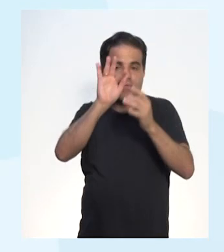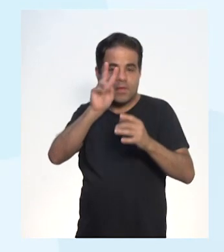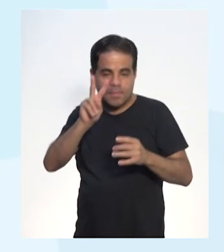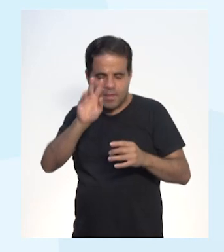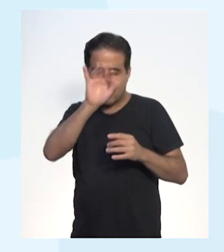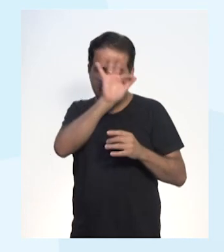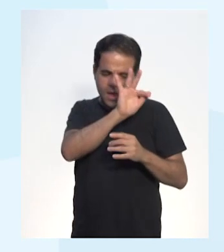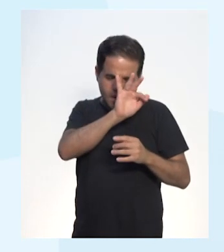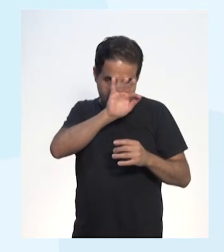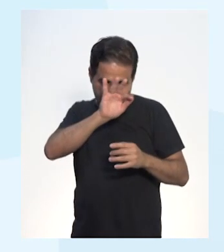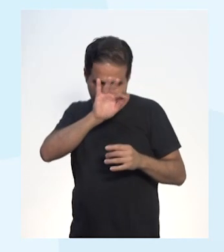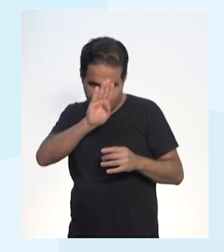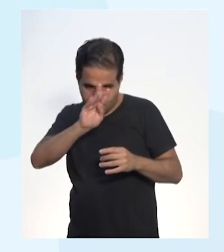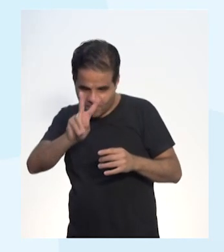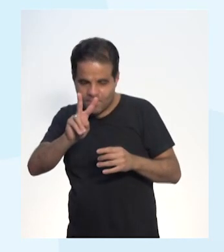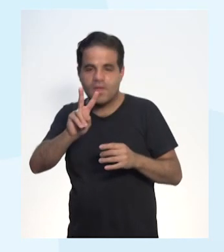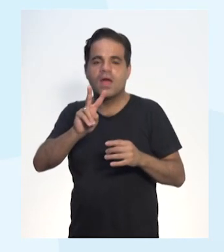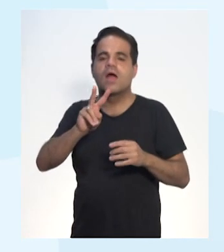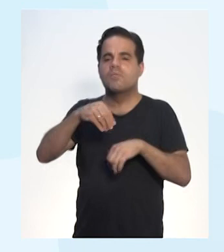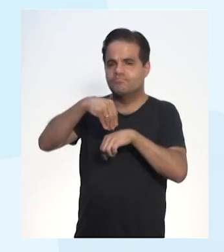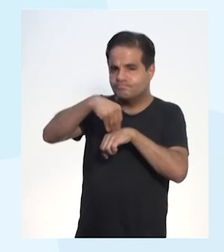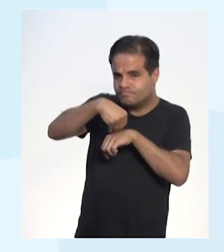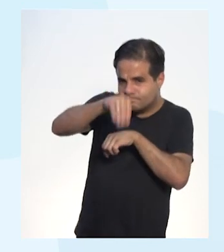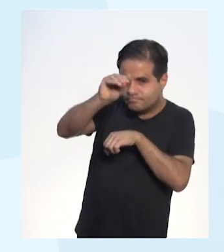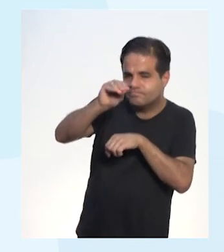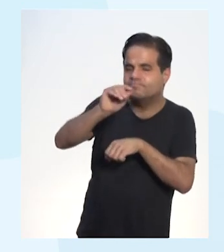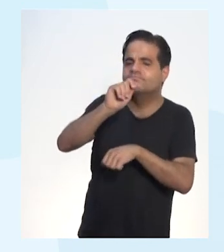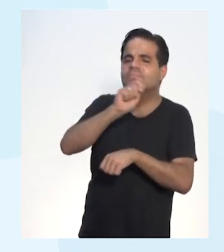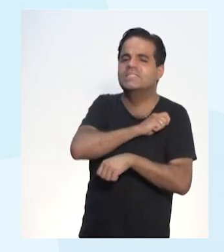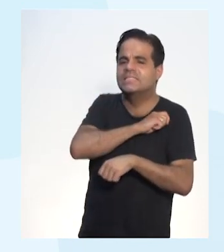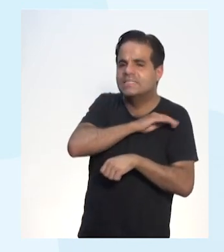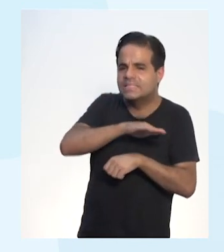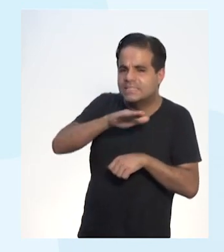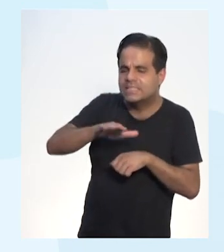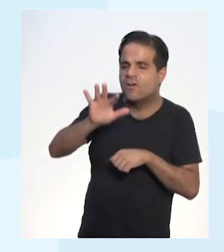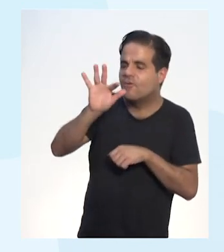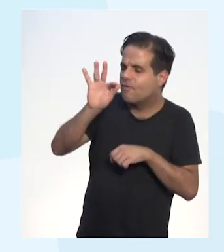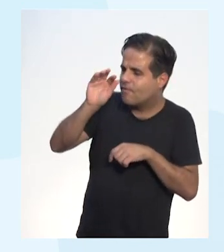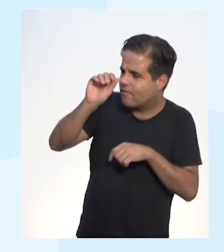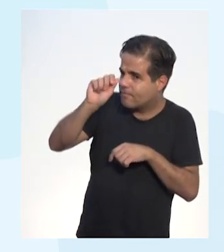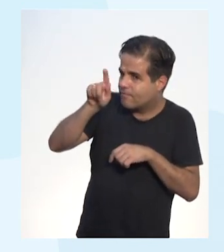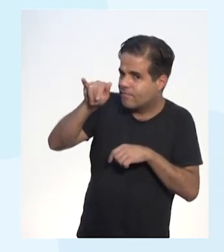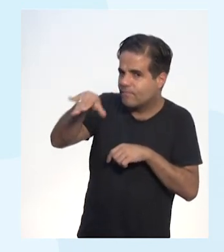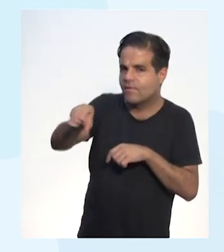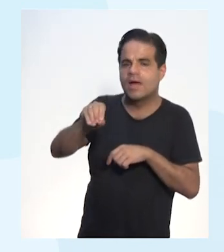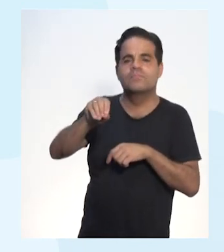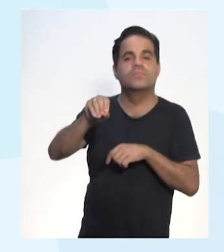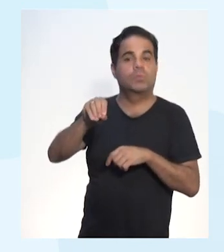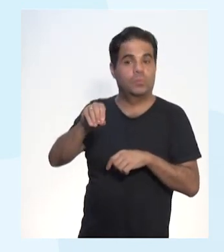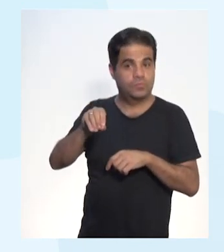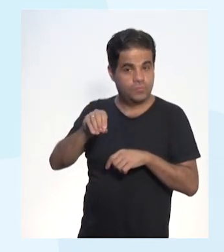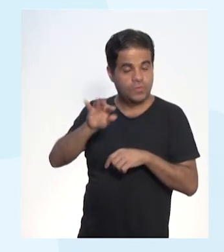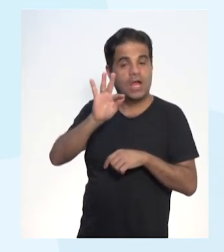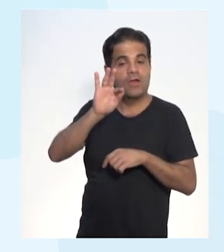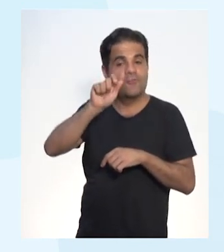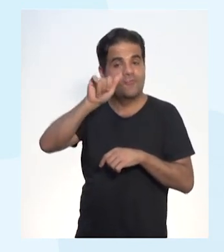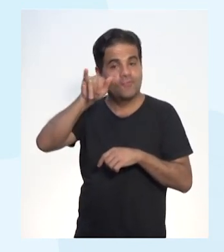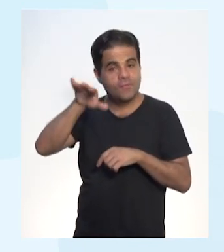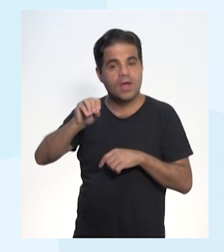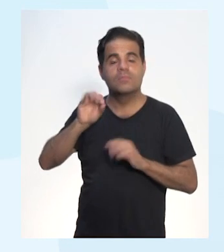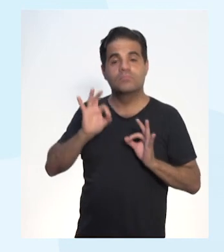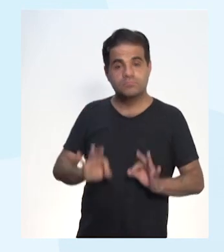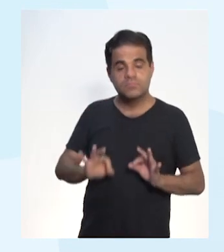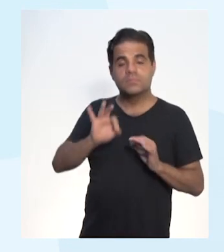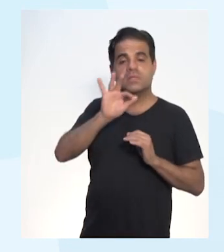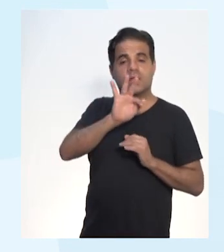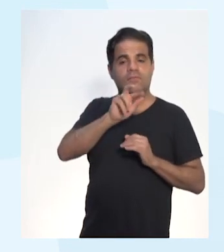professores têm uma dica aí para os nossos estudantes, não tem? Coloca aí no. Fábio viu. Olha, Fábio viu, ó.